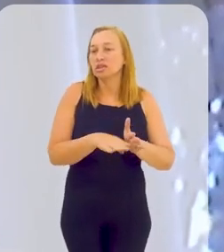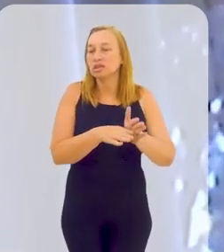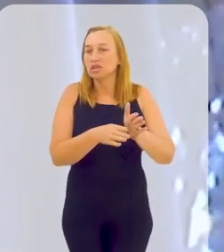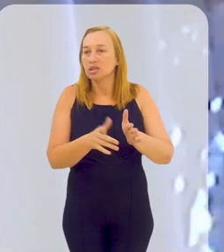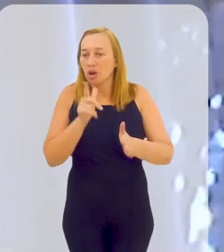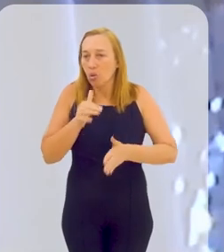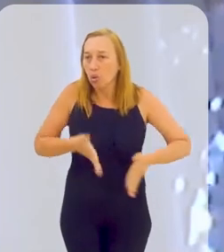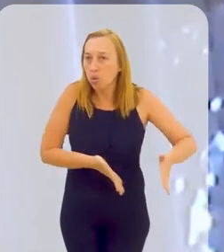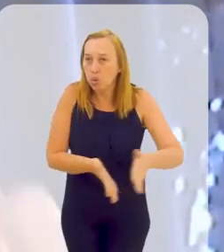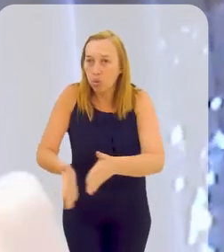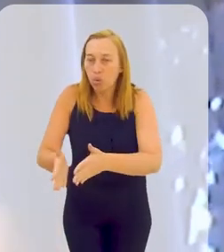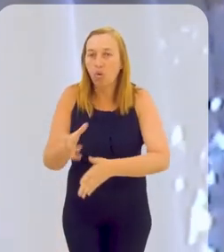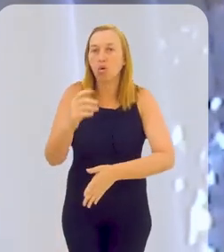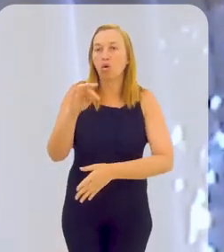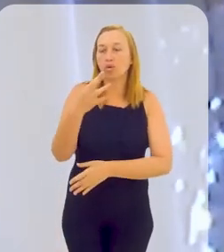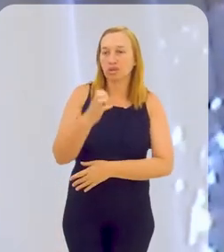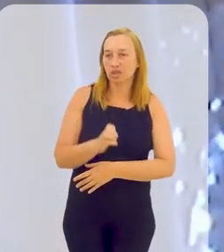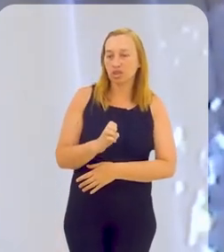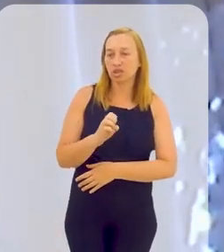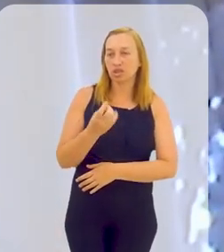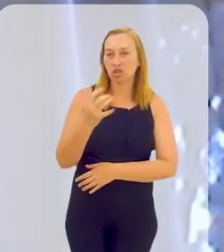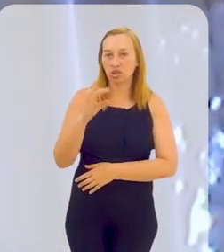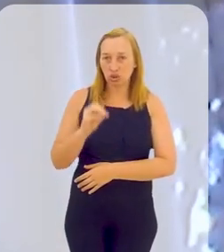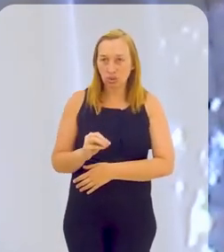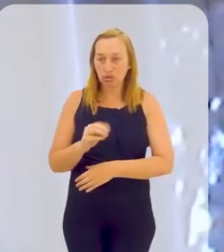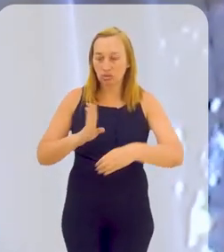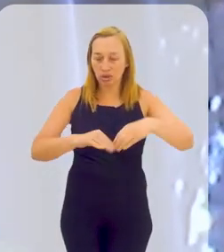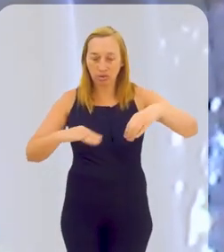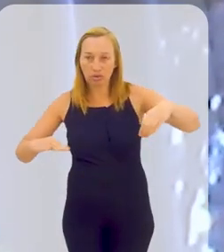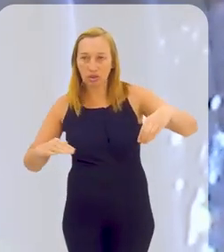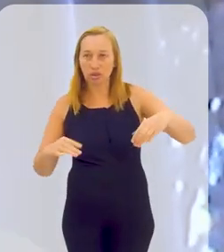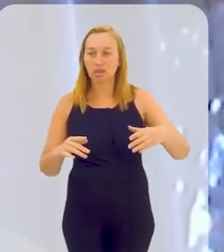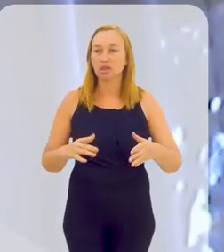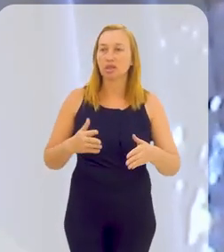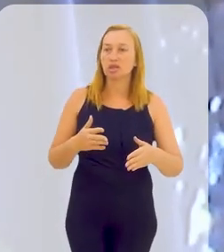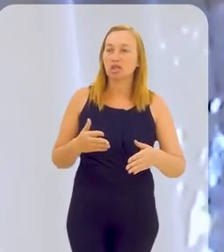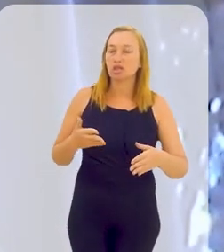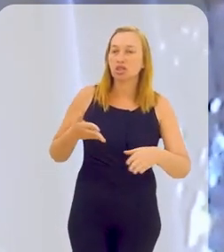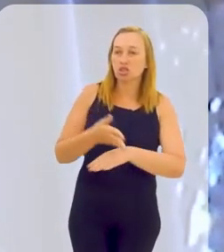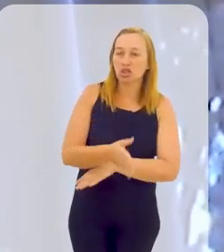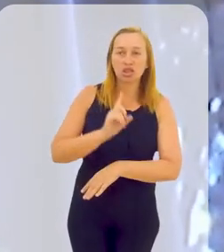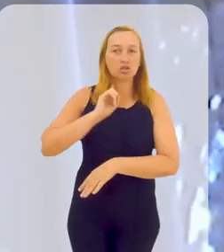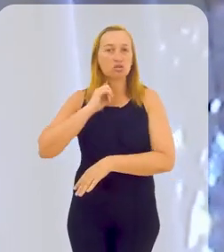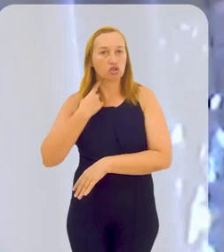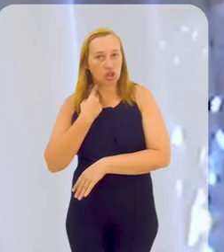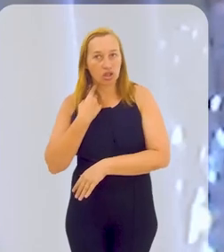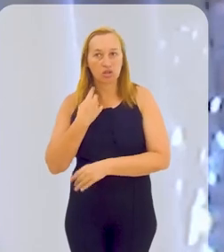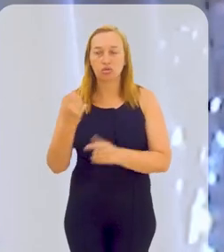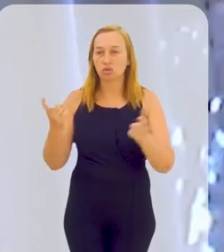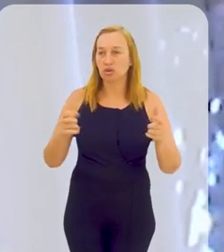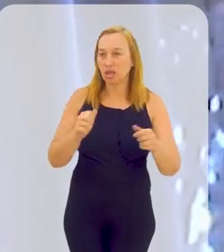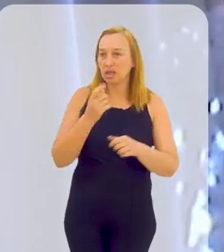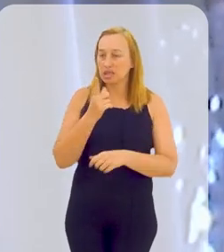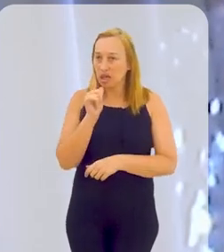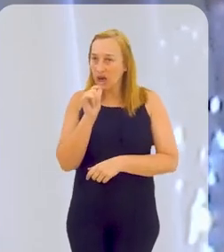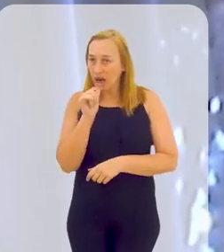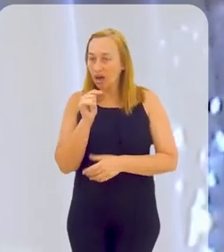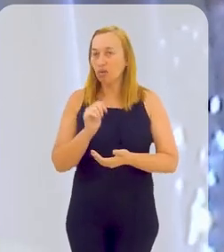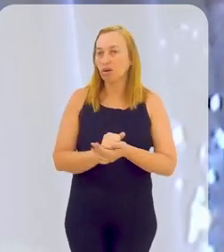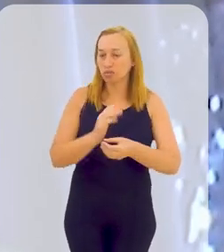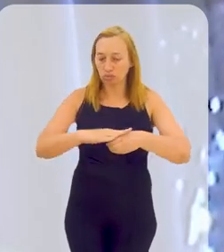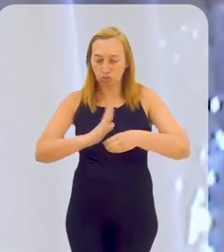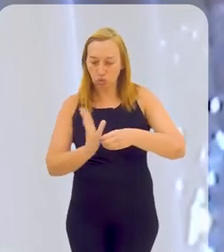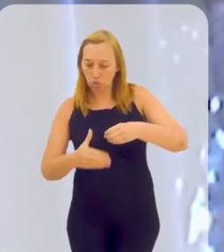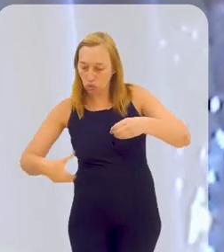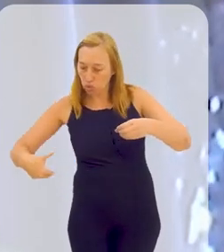nas margens dos rios e dos corpos hídricos, como a Baía de Guanabara, para evitar que os esgotos cheguem, mesmo que pela drenagem, uma vez que